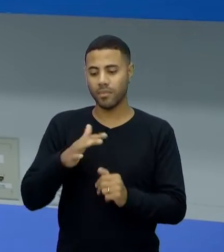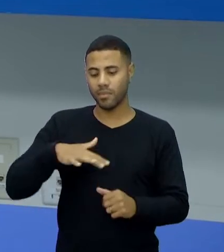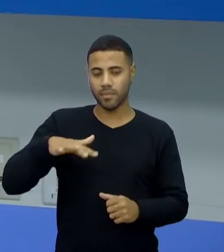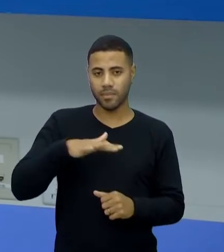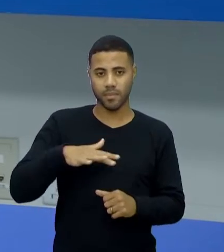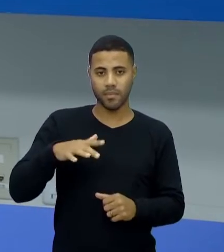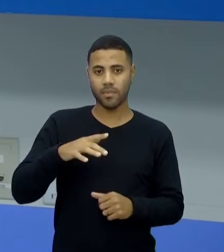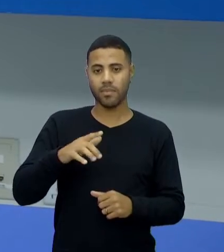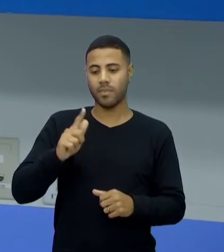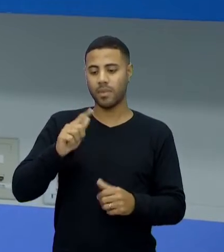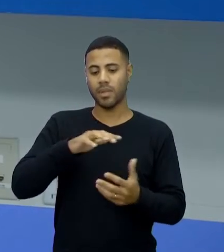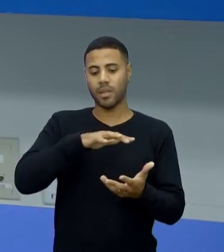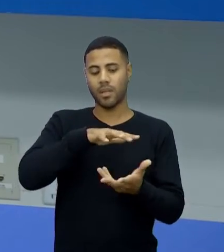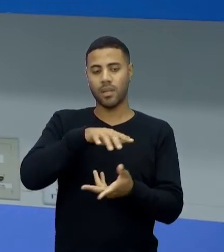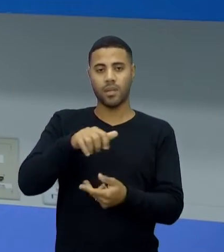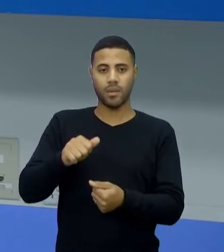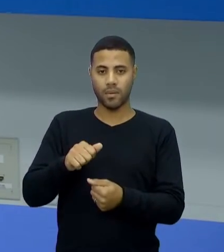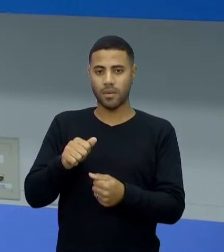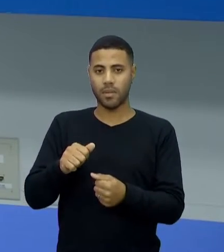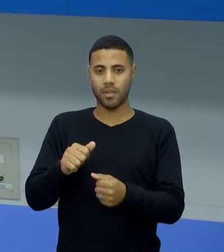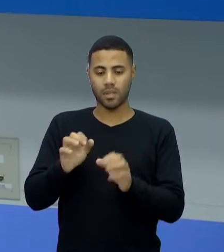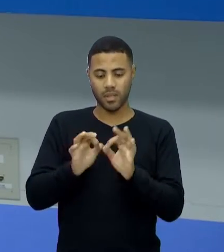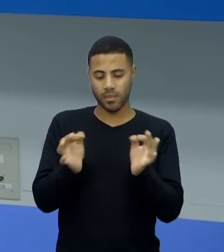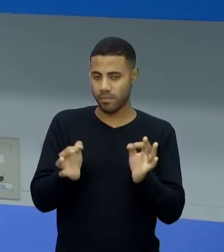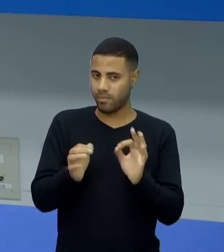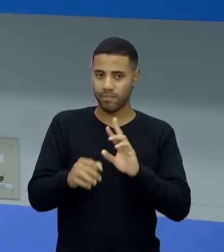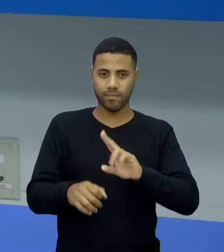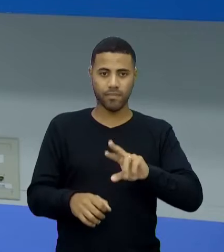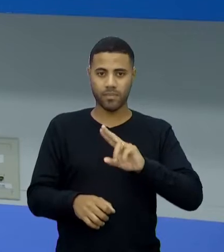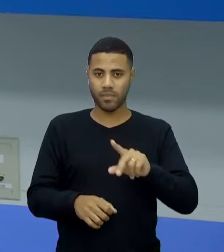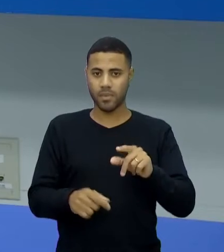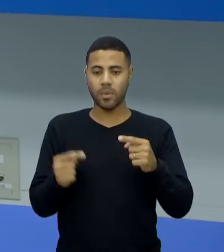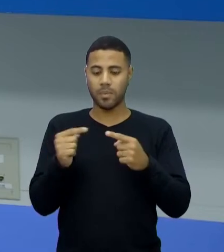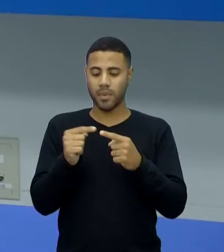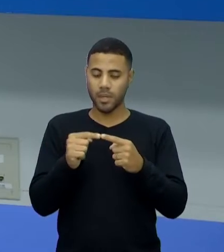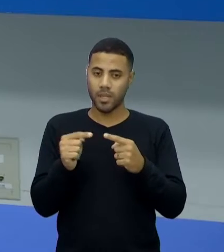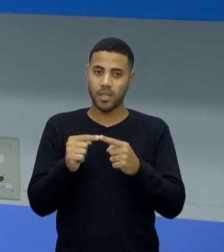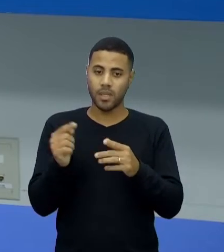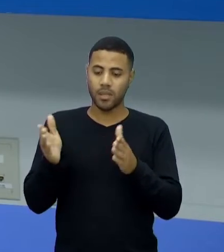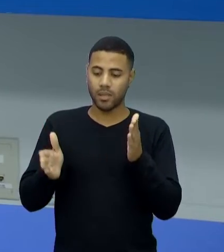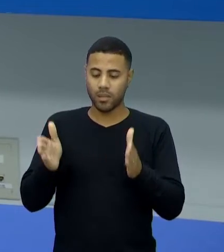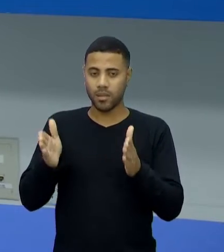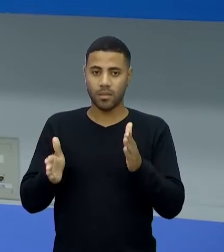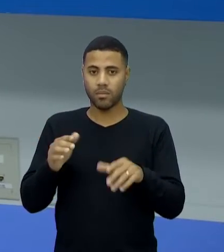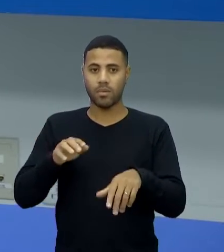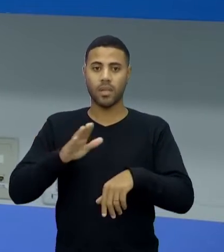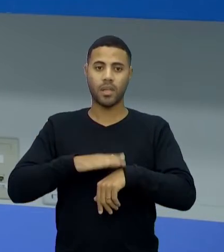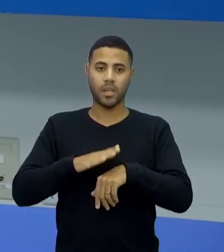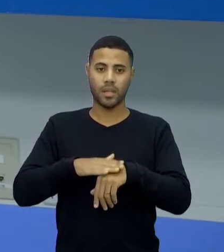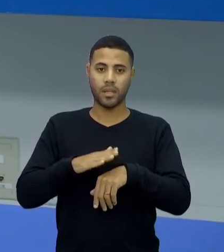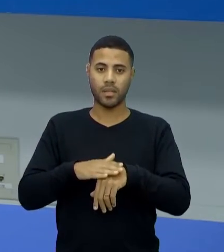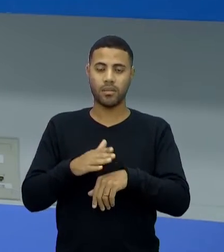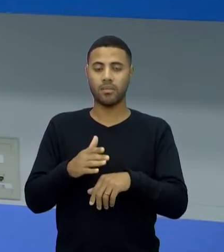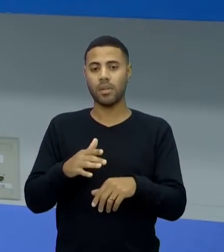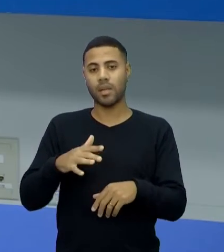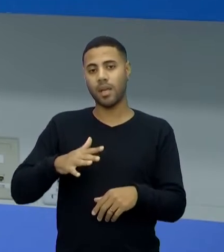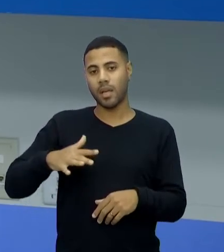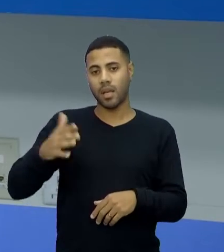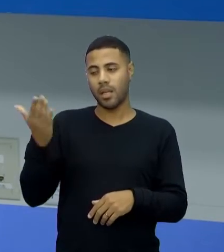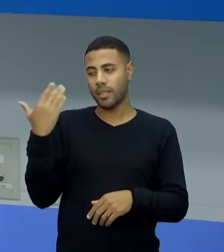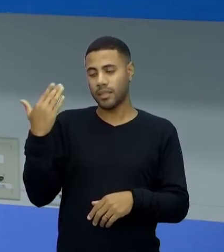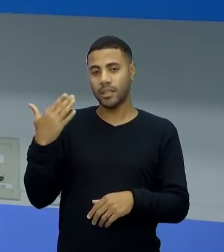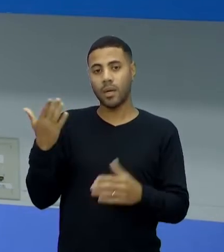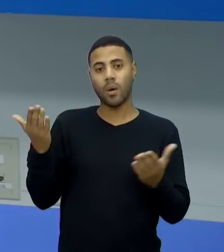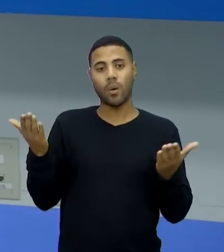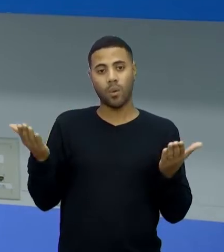geohistórica que não é uma era qualquer mas é aquela que corresponde à contemporaneidade portanto é a era em que a gente